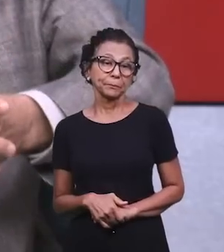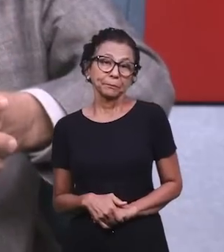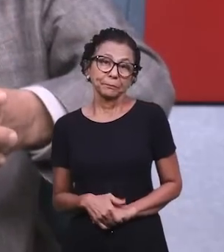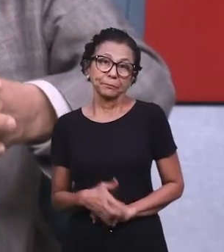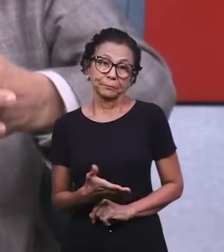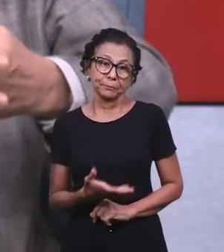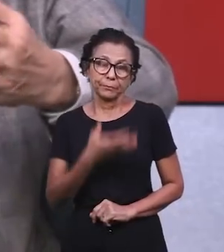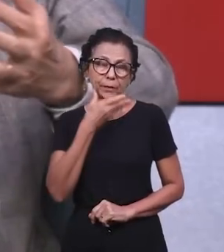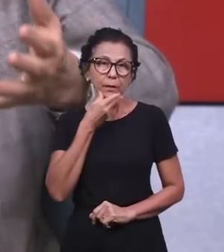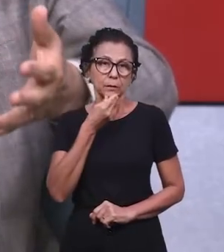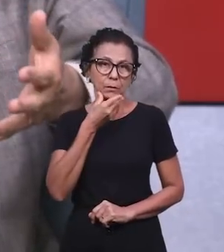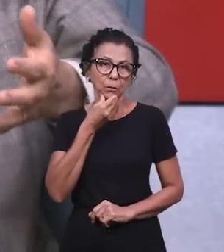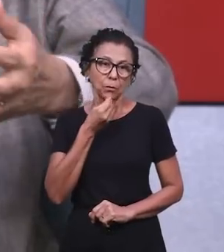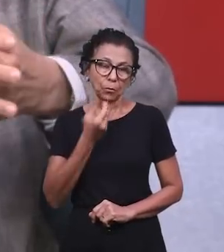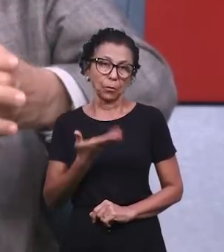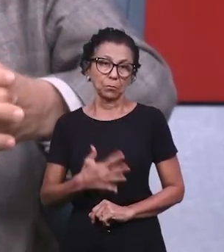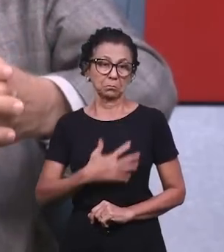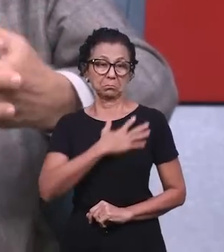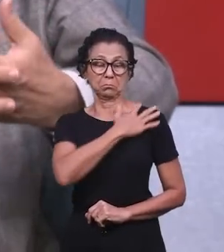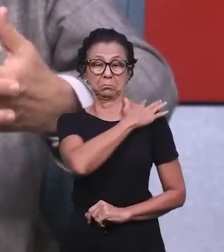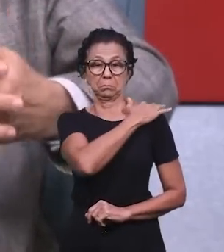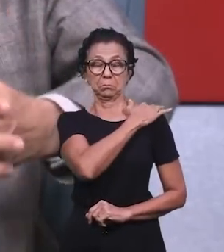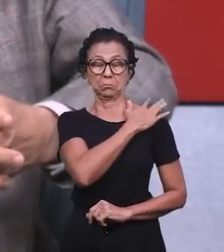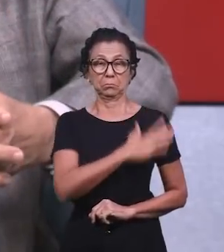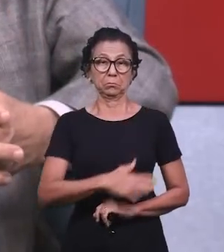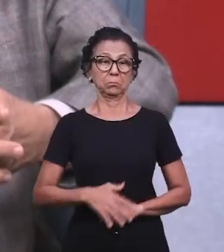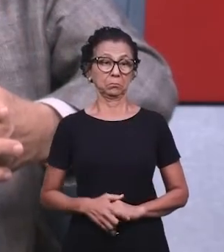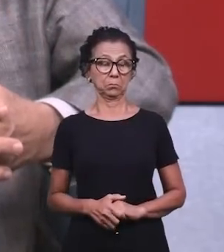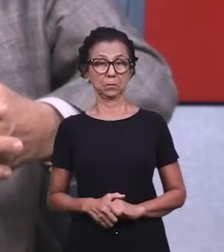essa posição dele, toda essa